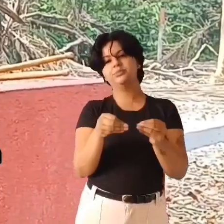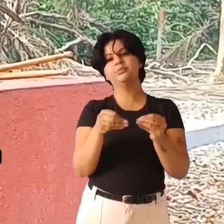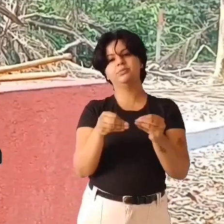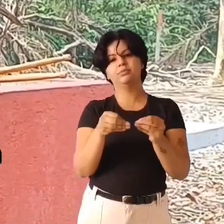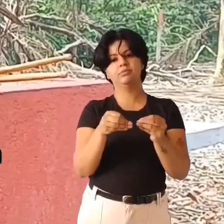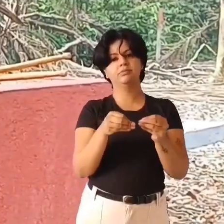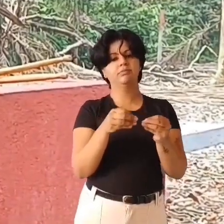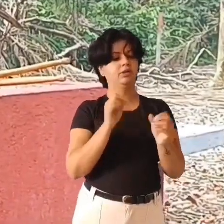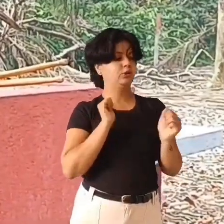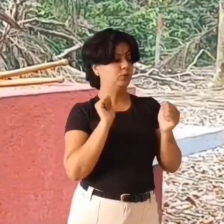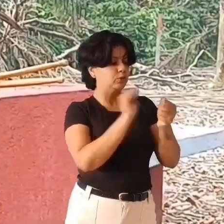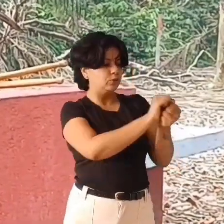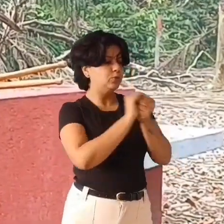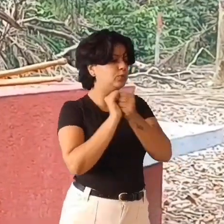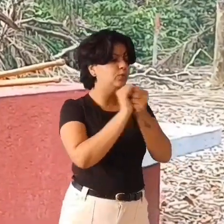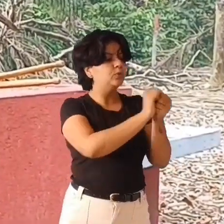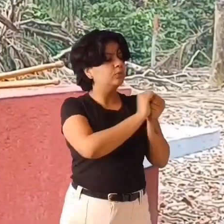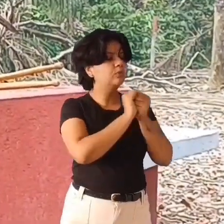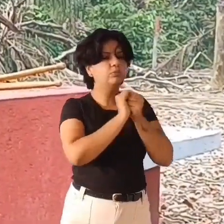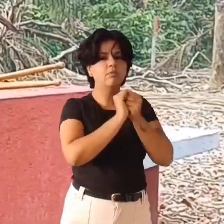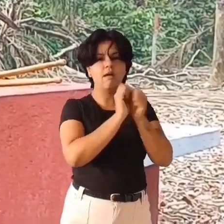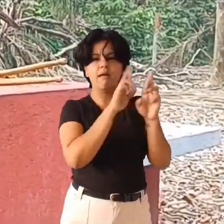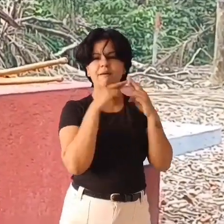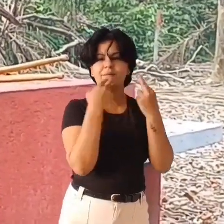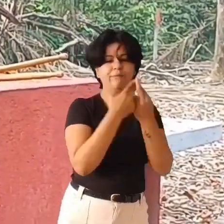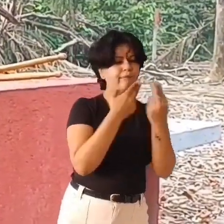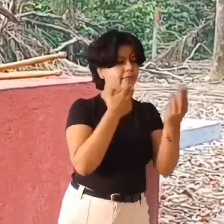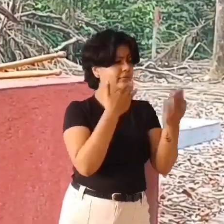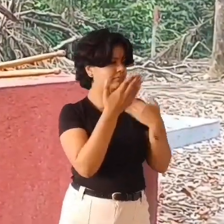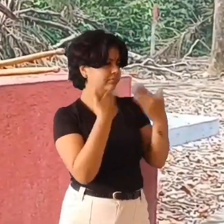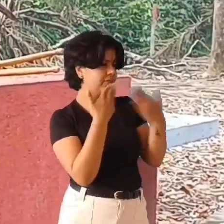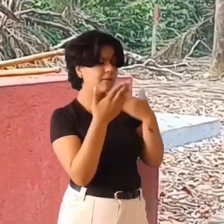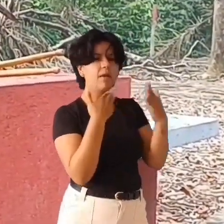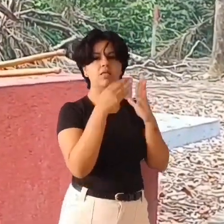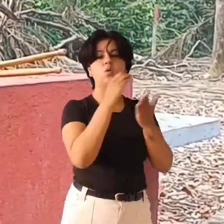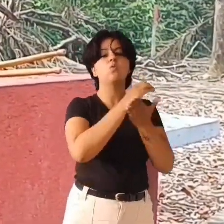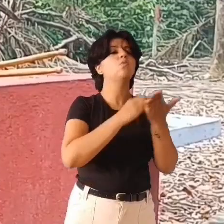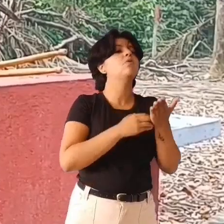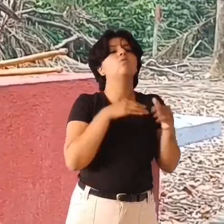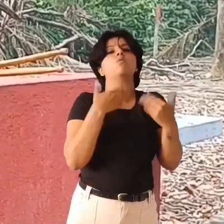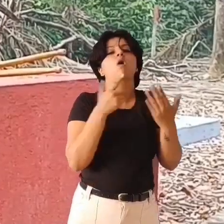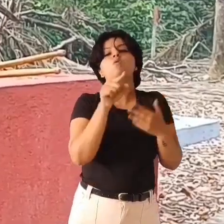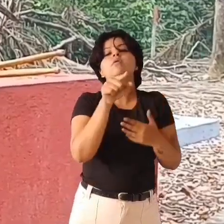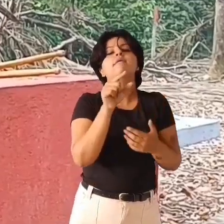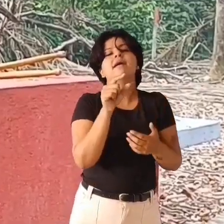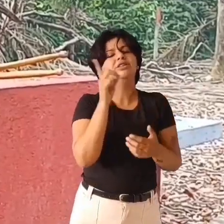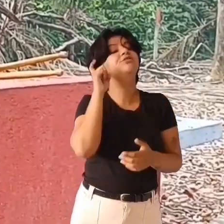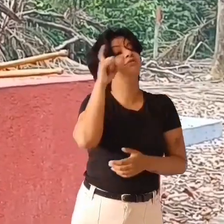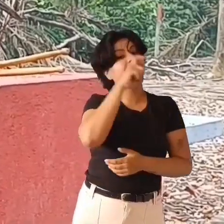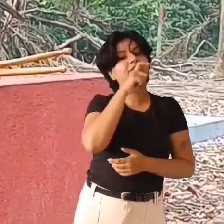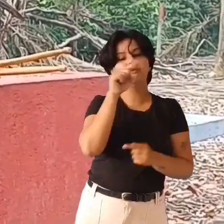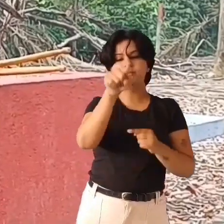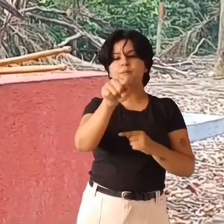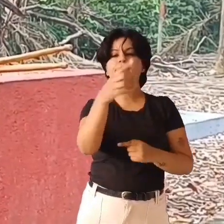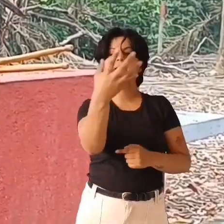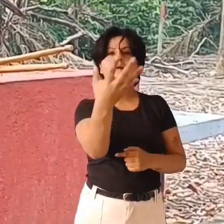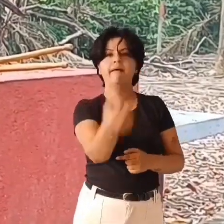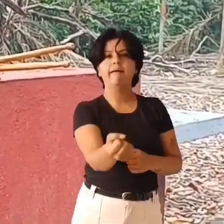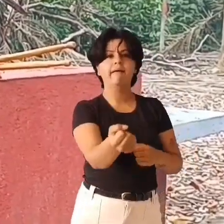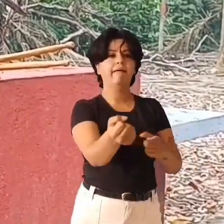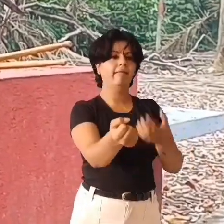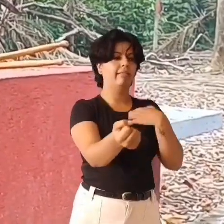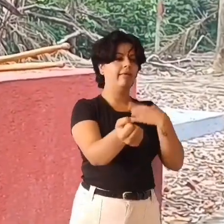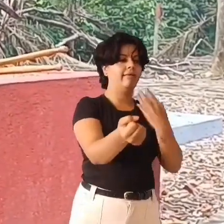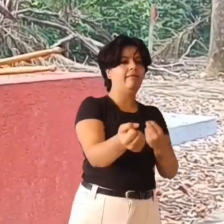época. E não foram poucos encontros, foram muitos. Debater currículo é muito difícil, porque cada um quer